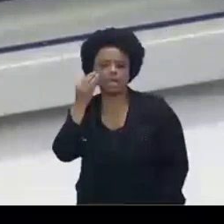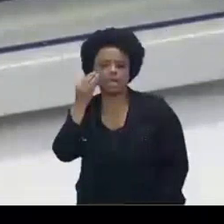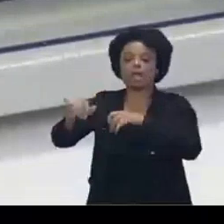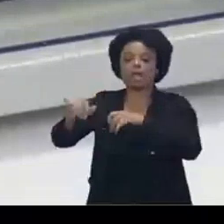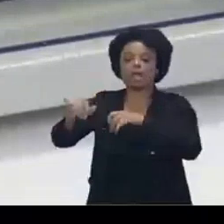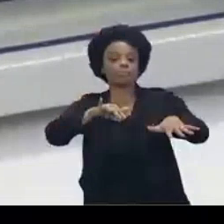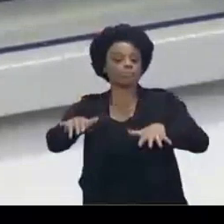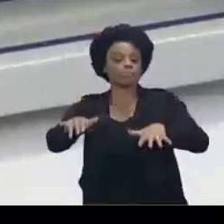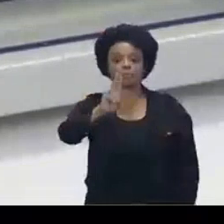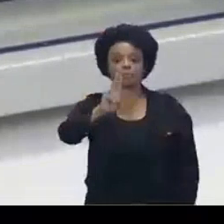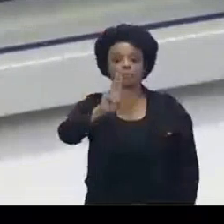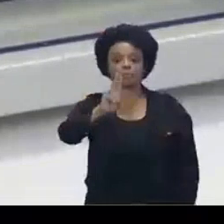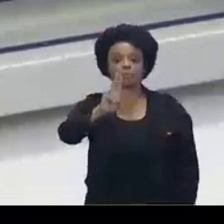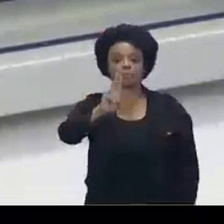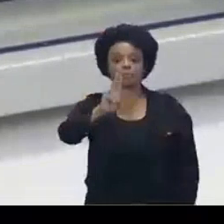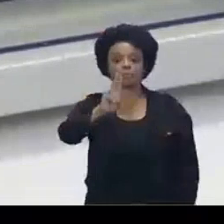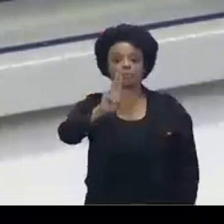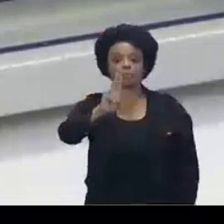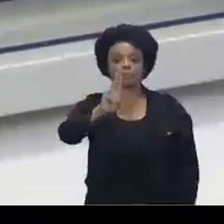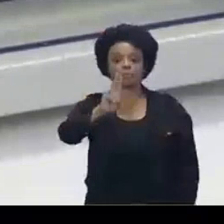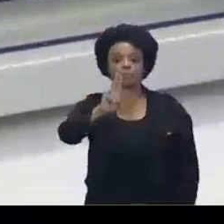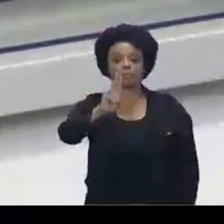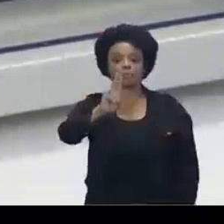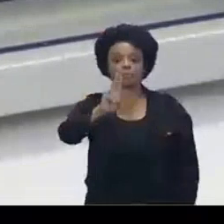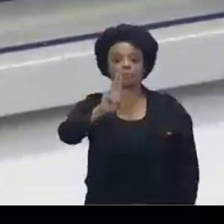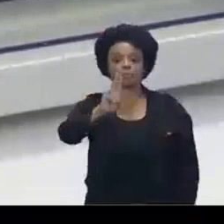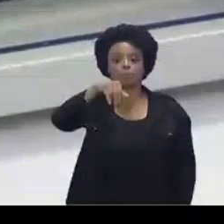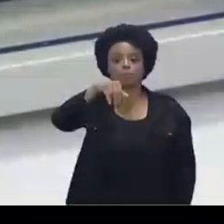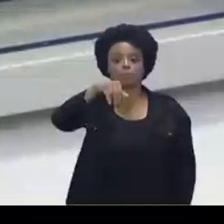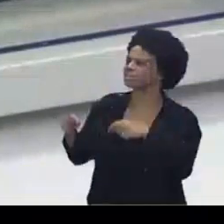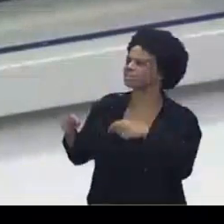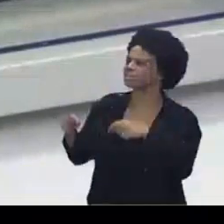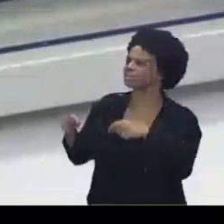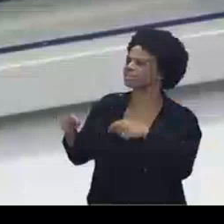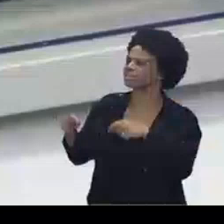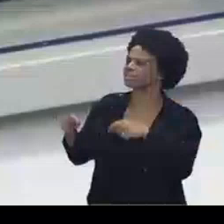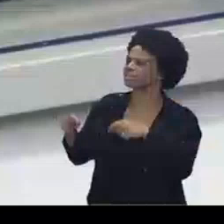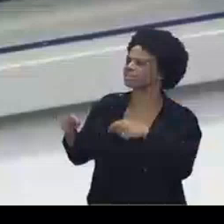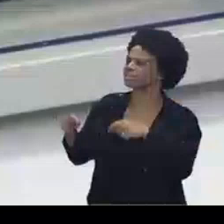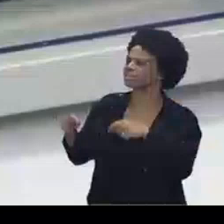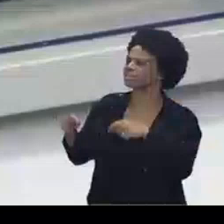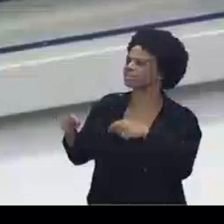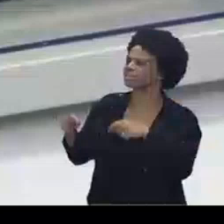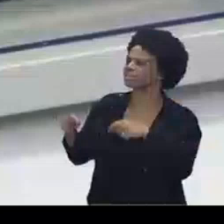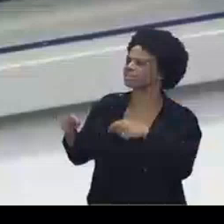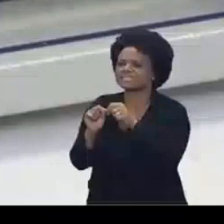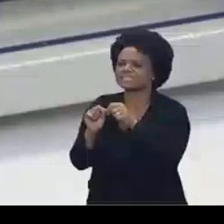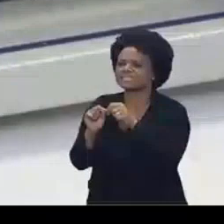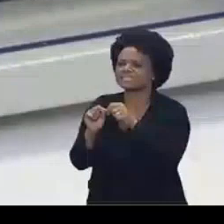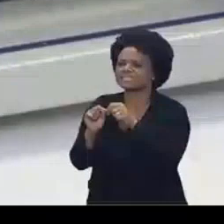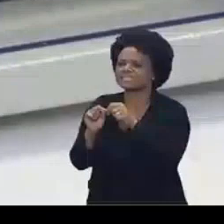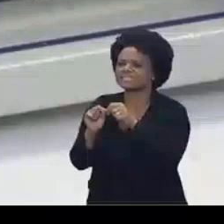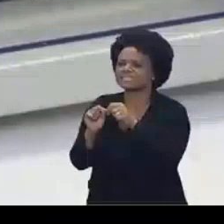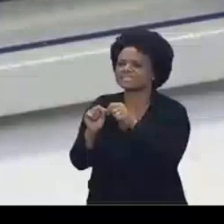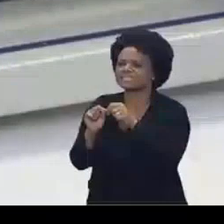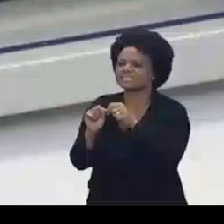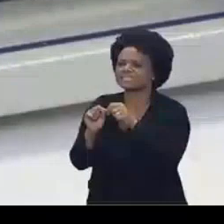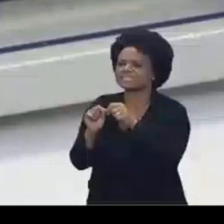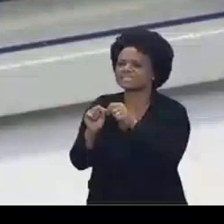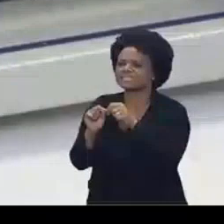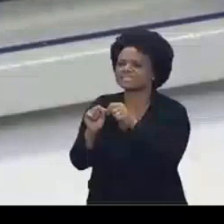Veja, o que você vai ter que fazer? Se você estiver em grupo aí, o interessante é que uma pessoa fique responsável